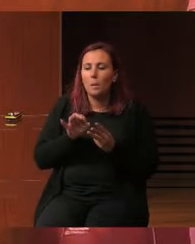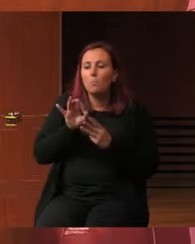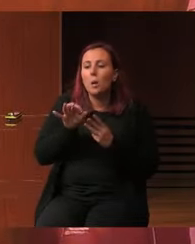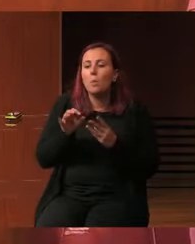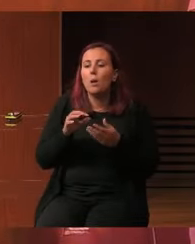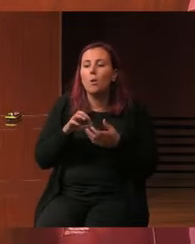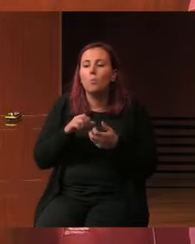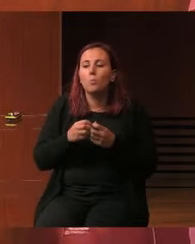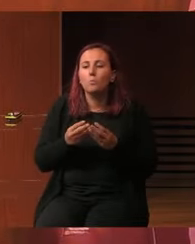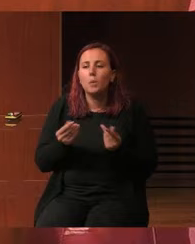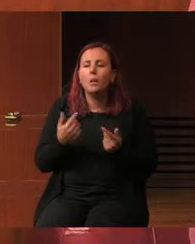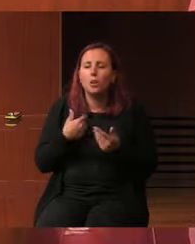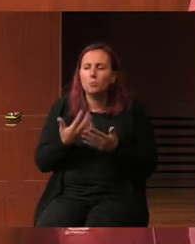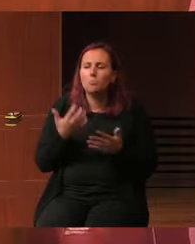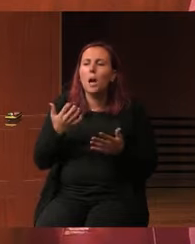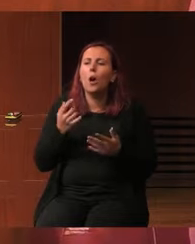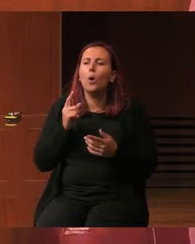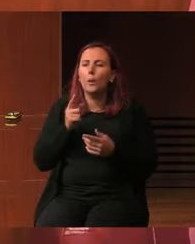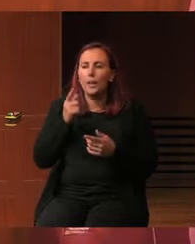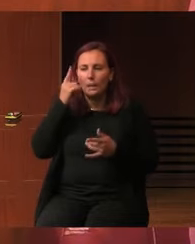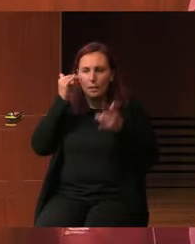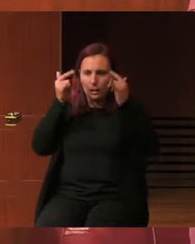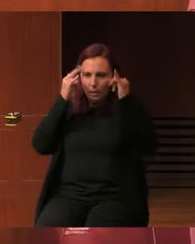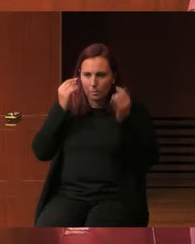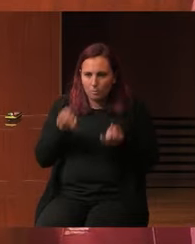temos de voltar a dar muito mais ênfase, se calhar, à criatividade,